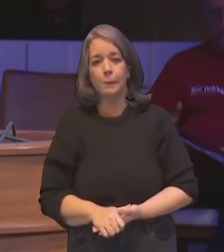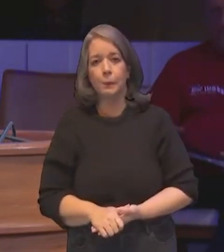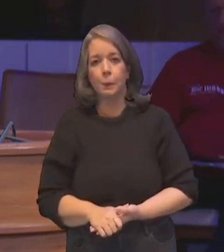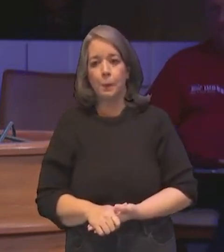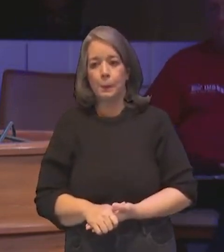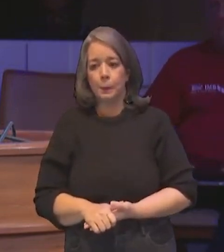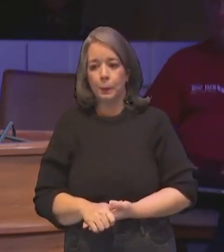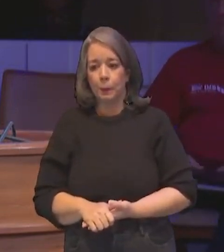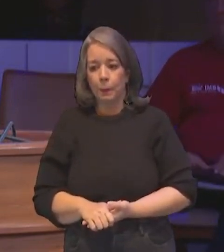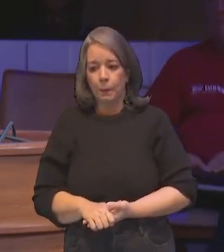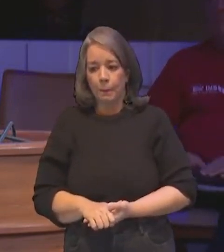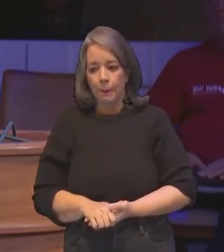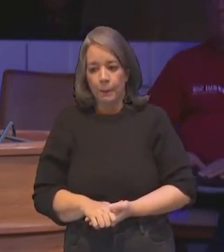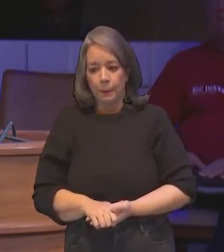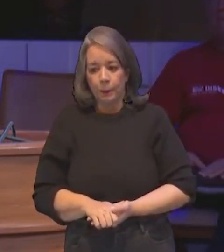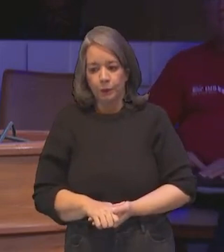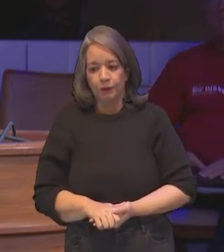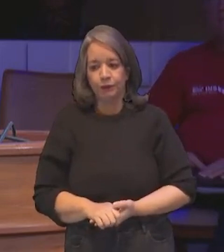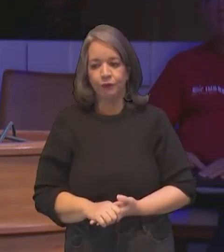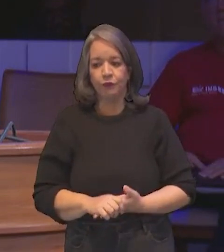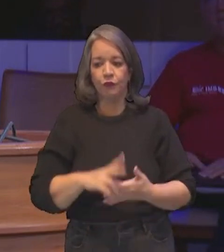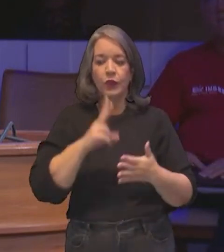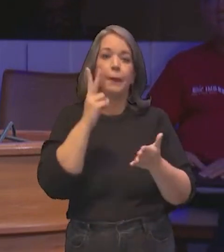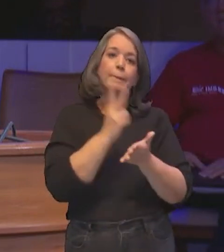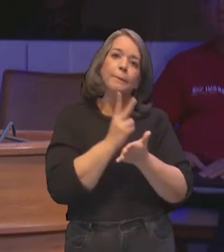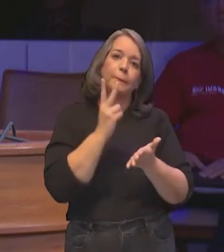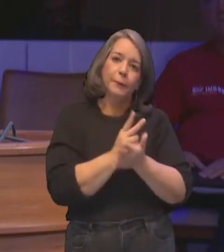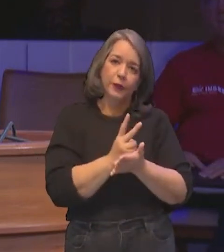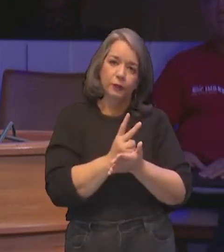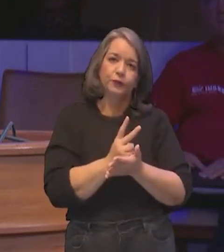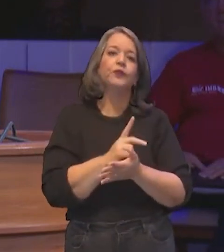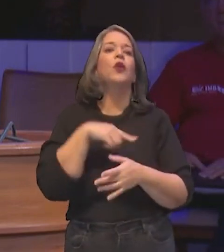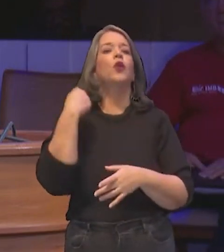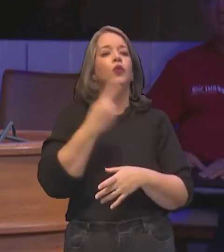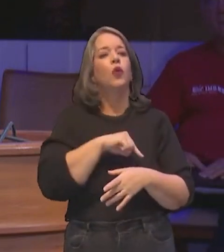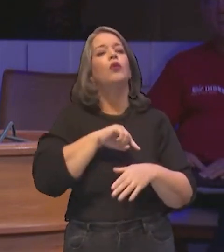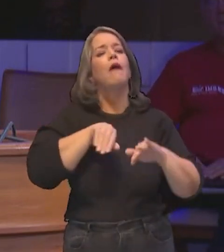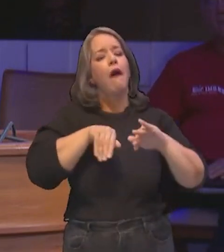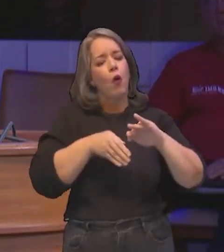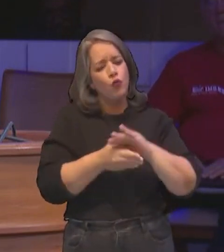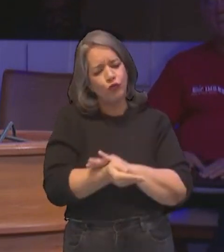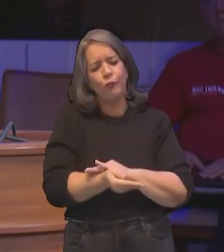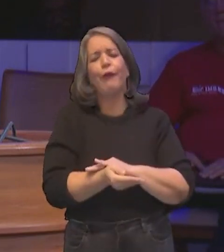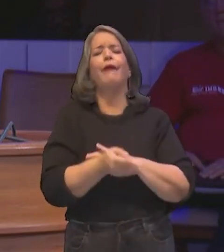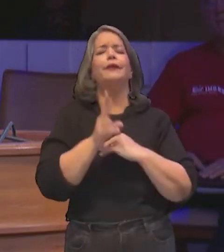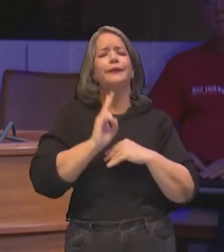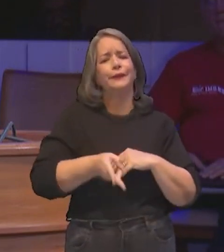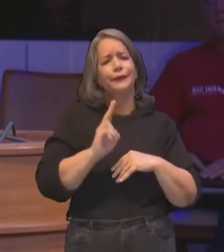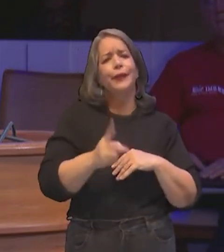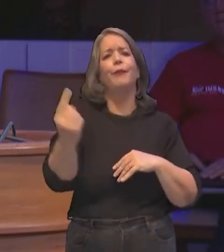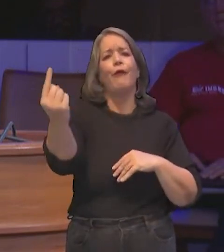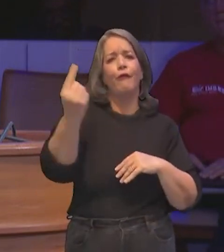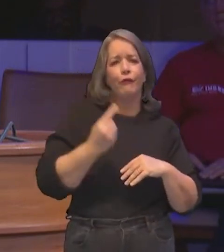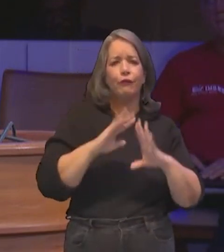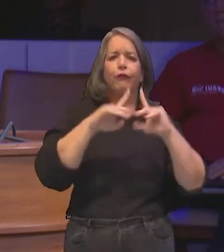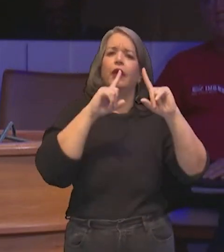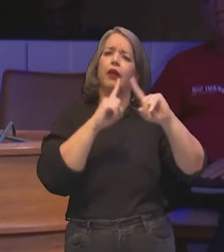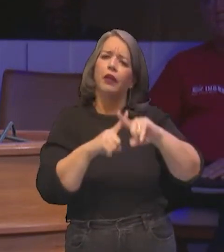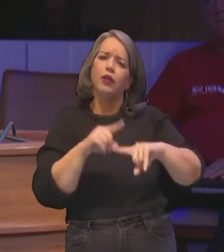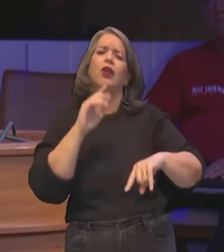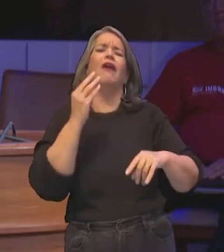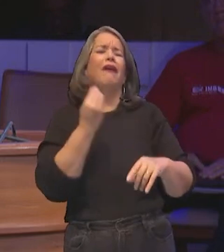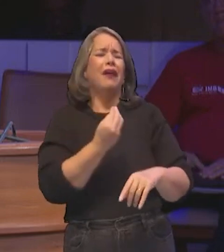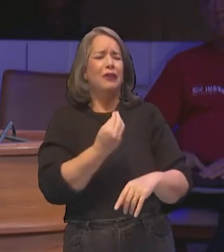idosos que sejamos aqui na igreja do Senhor, devemos continuar vigiando a Deus, vigiando a nós mesmos, para que